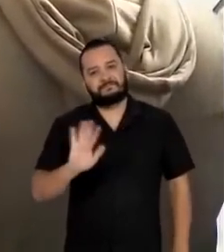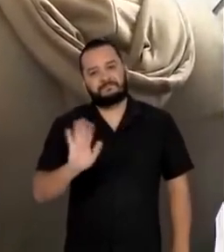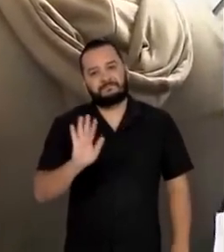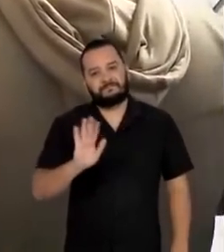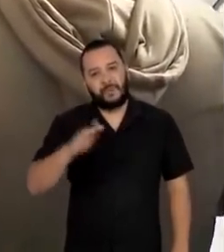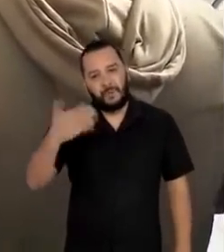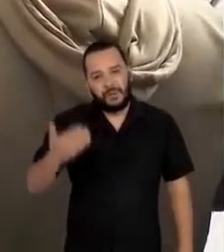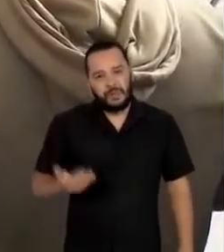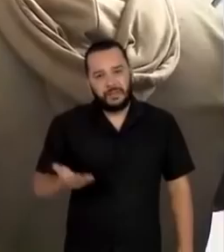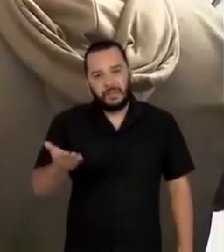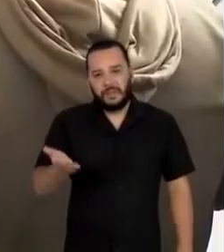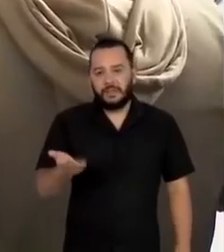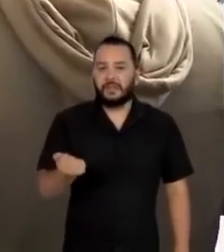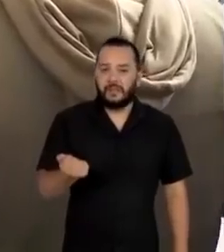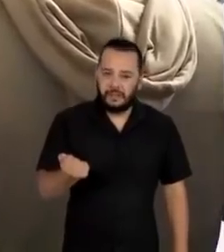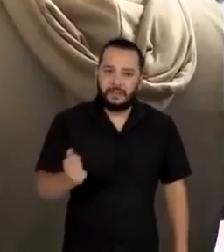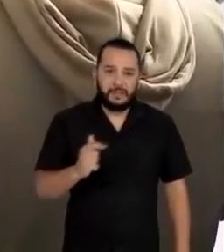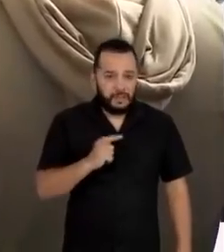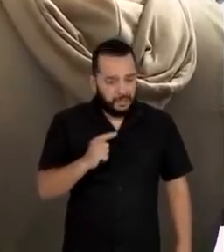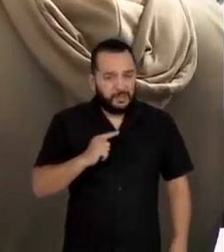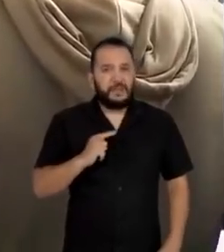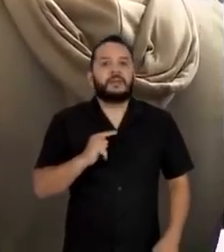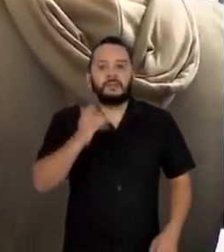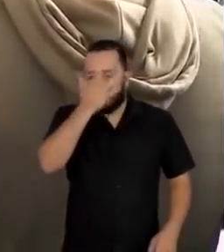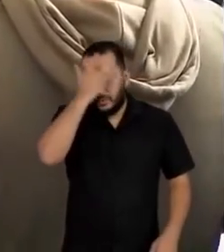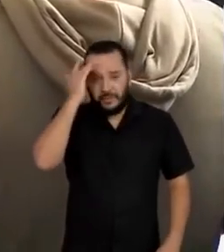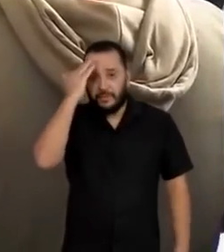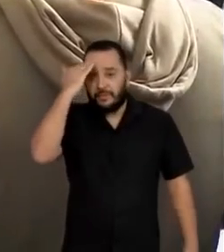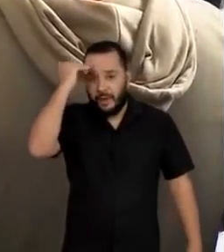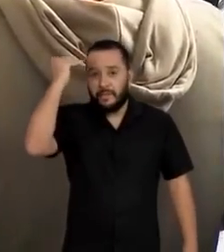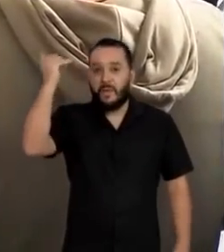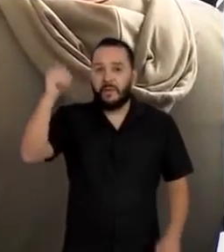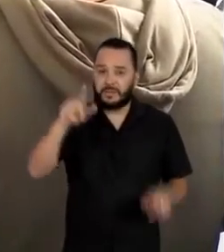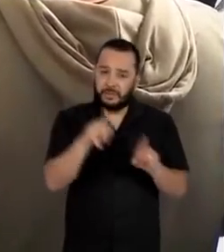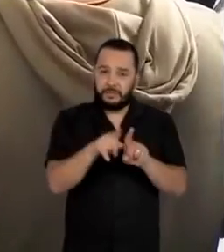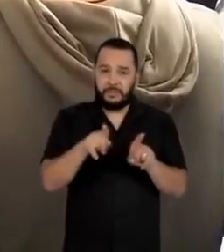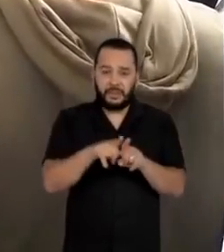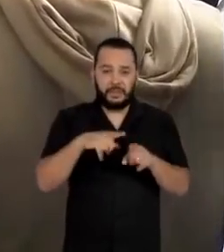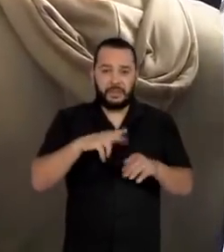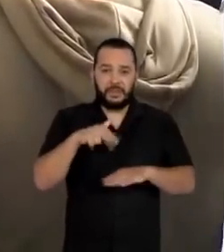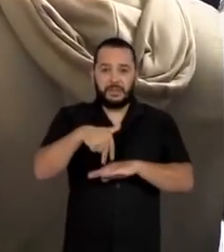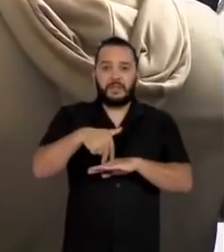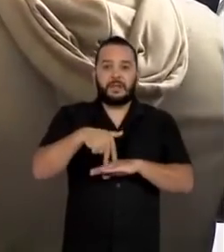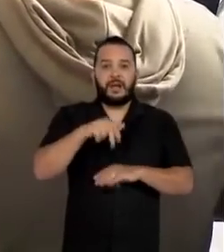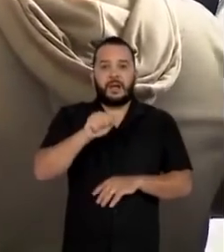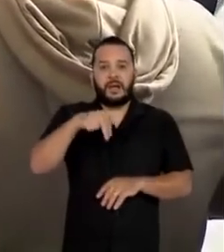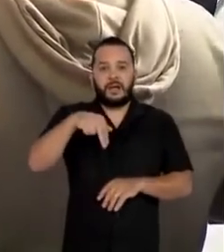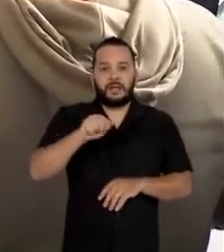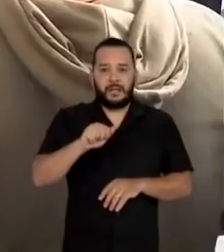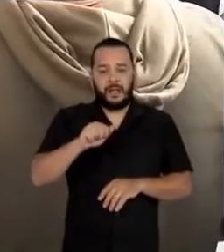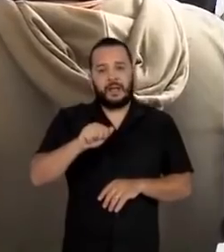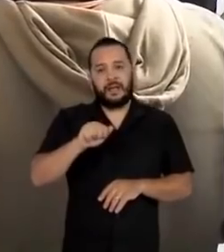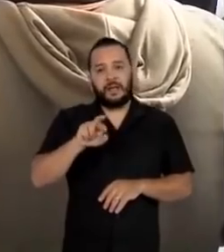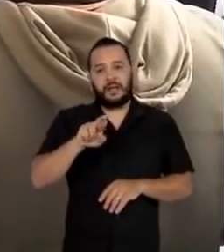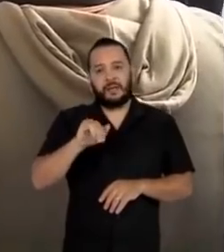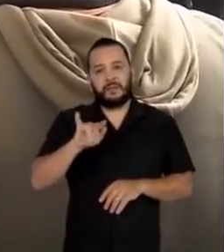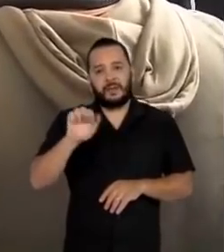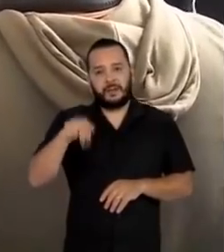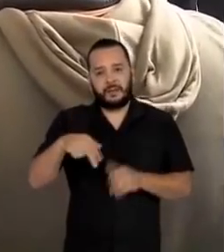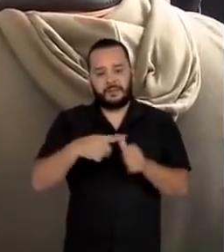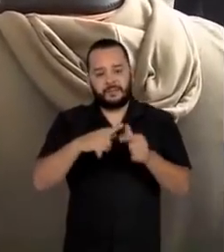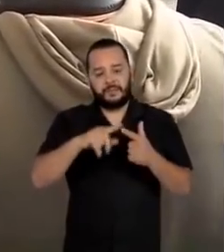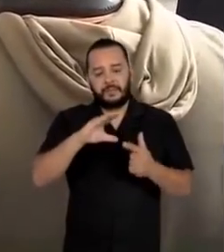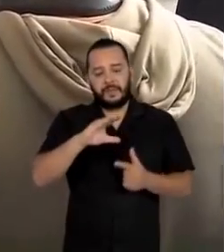Nos últimos minutos, chegaram mais personalidades aqui, os apresentadores Ana Hickman, Celso Portiolli